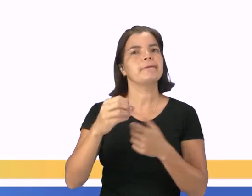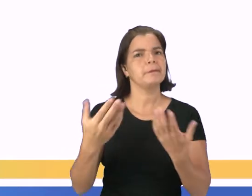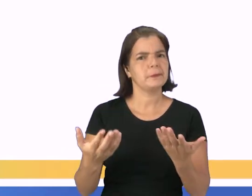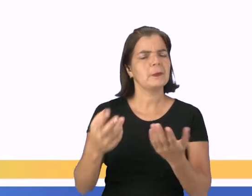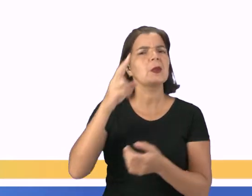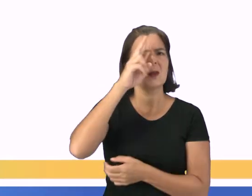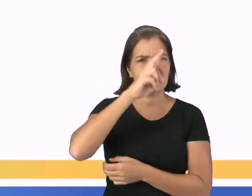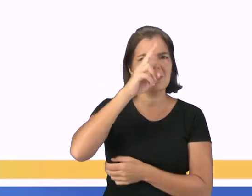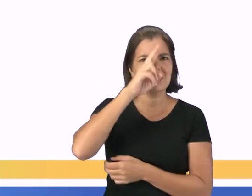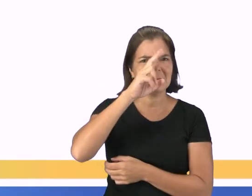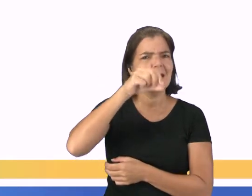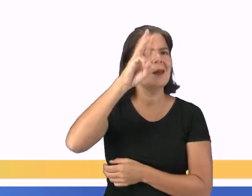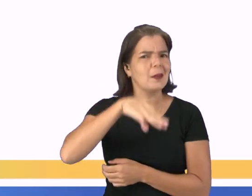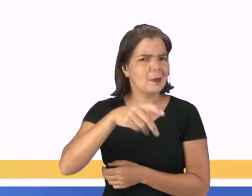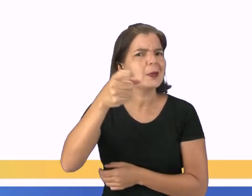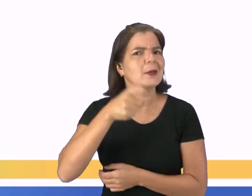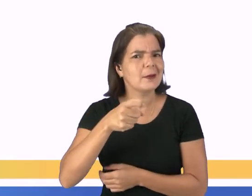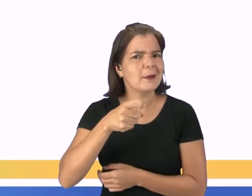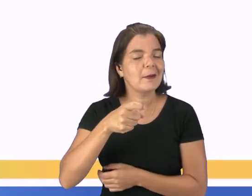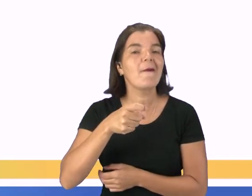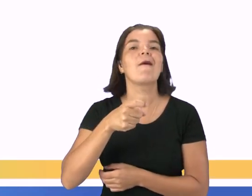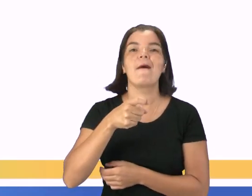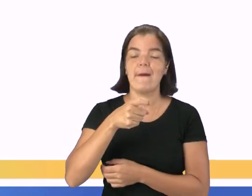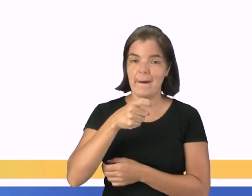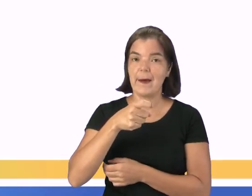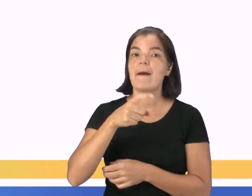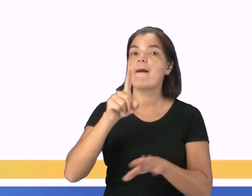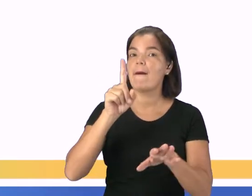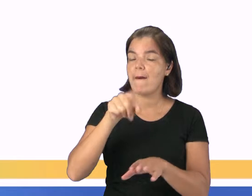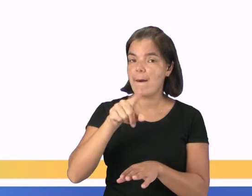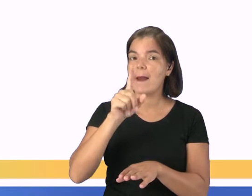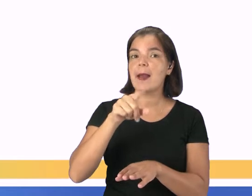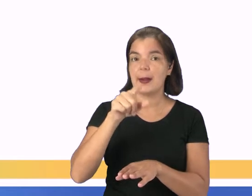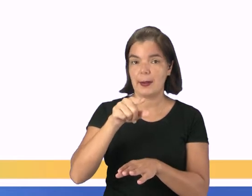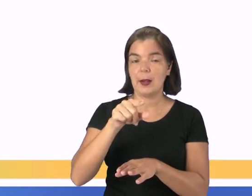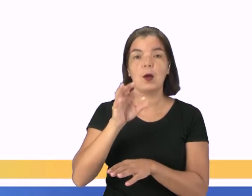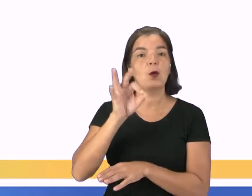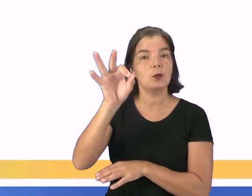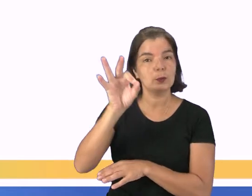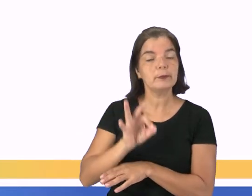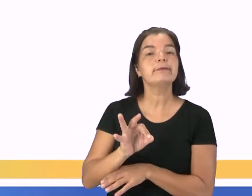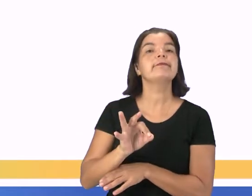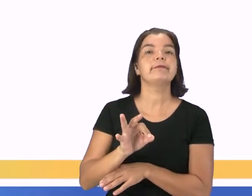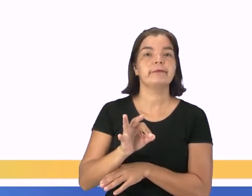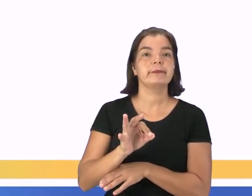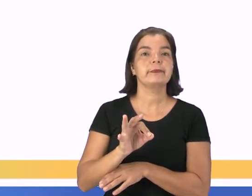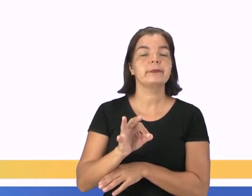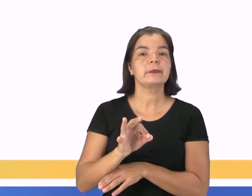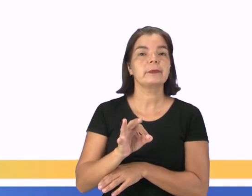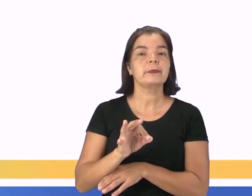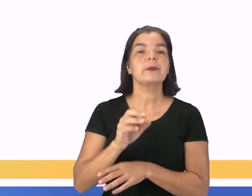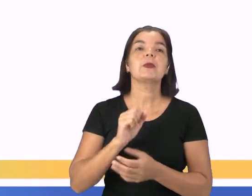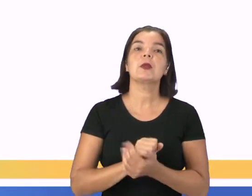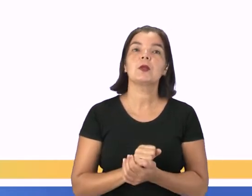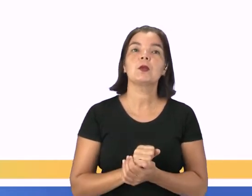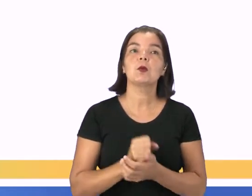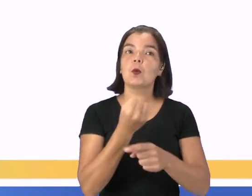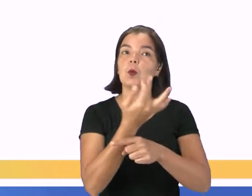quem é x? X é o correspondente aí em percentual, né, da fração